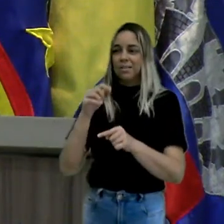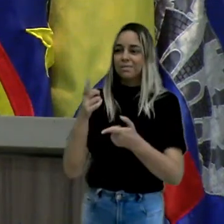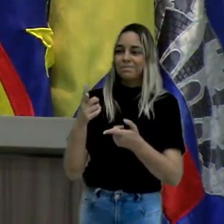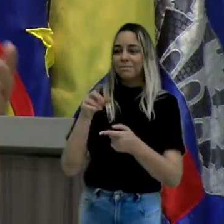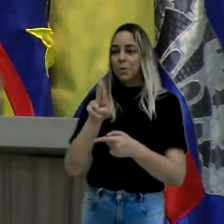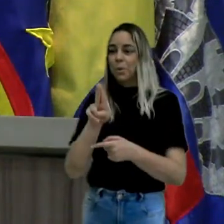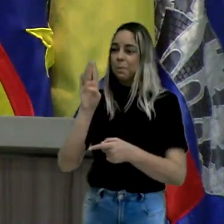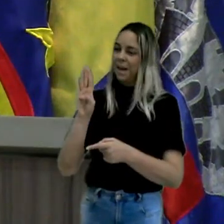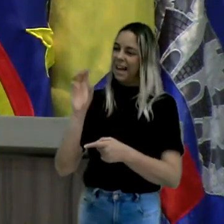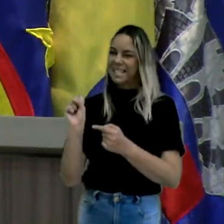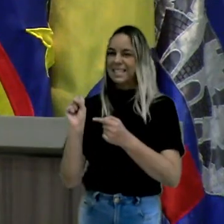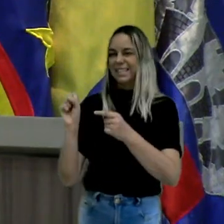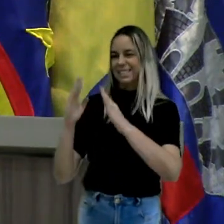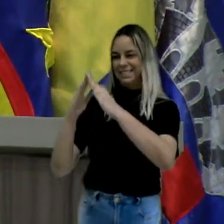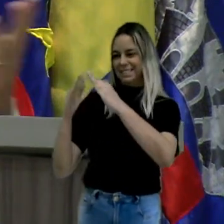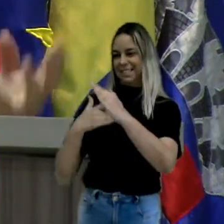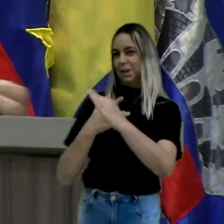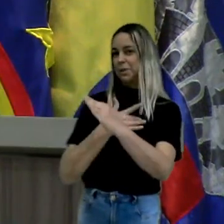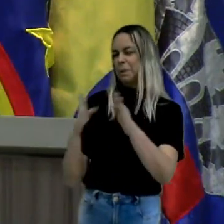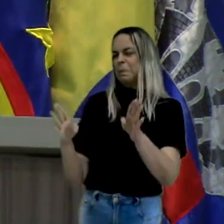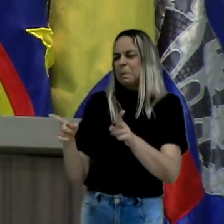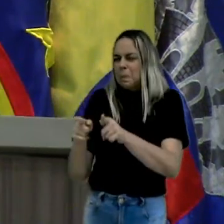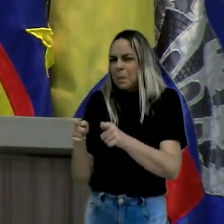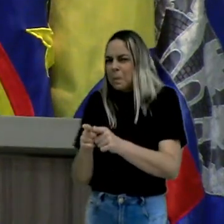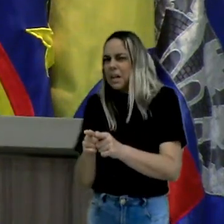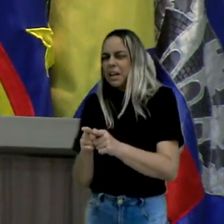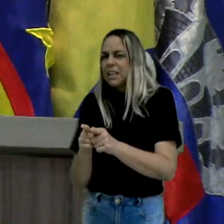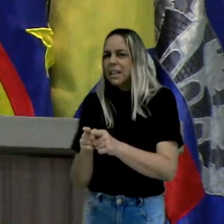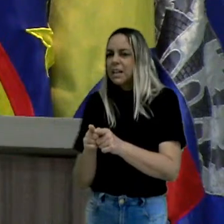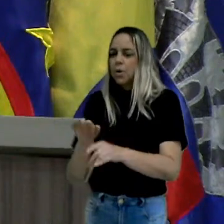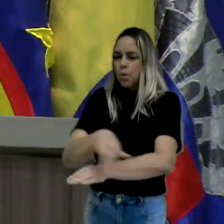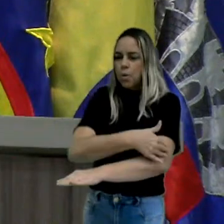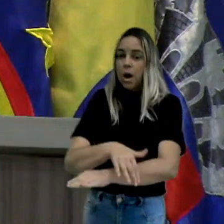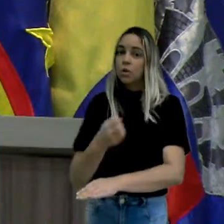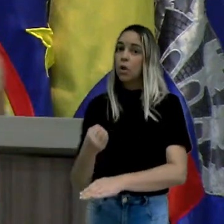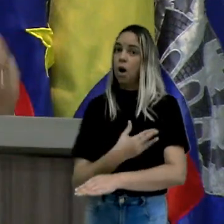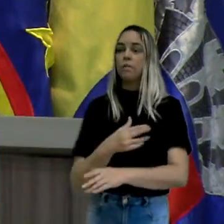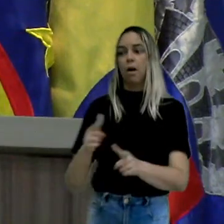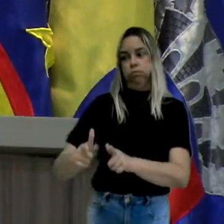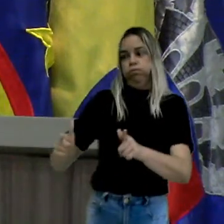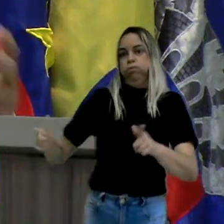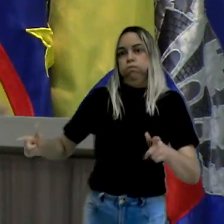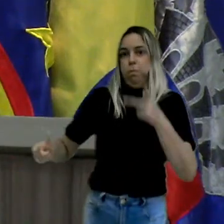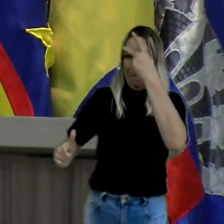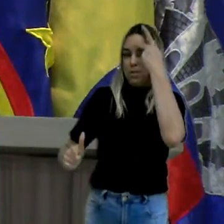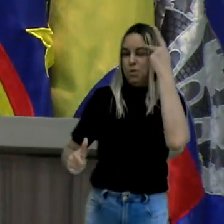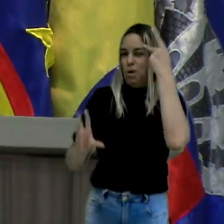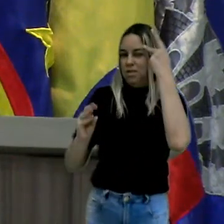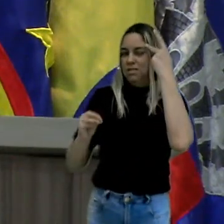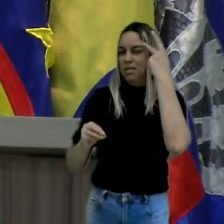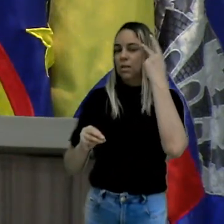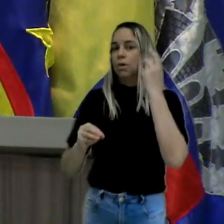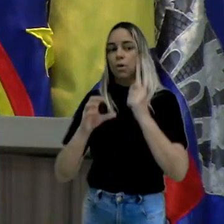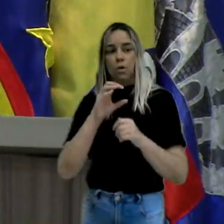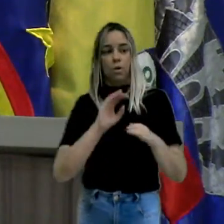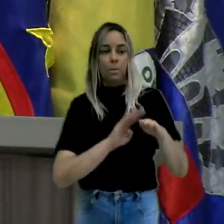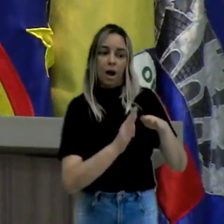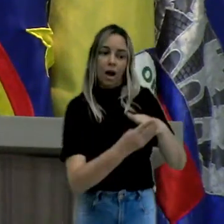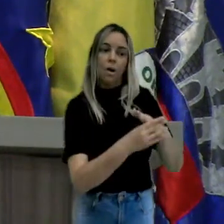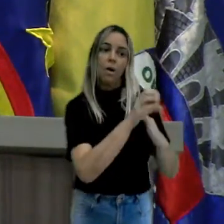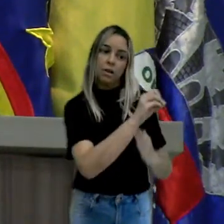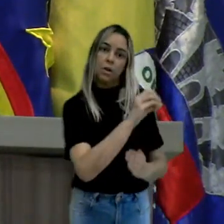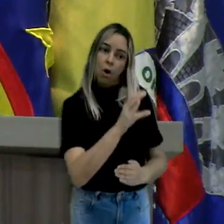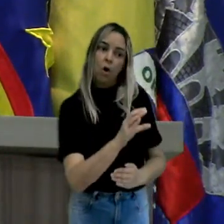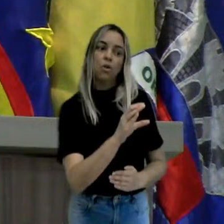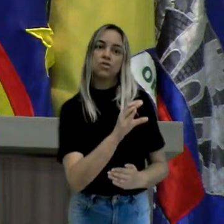que a Rua Nova é muito grande em número de população, que comporta ali o Delmário Braga, Odete Costa, e